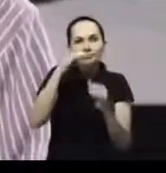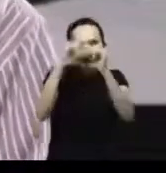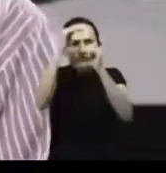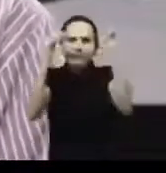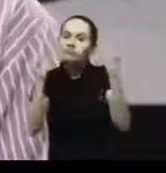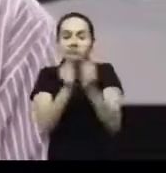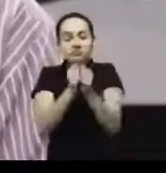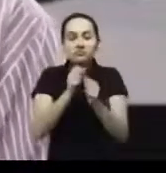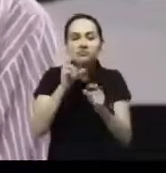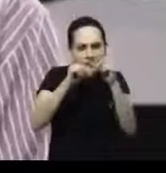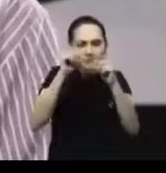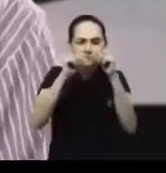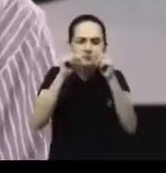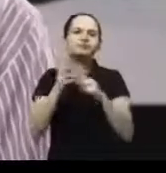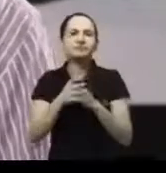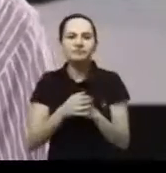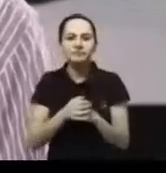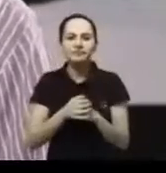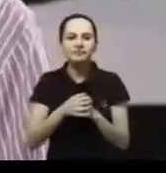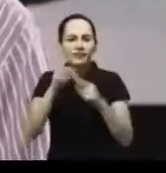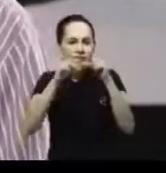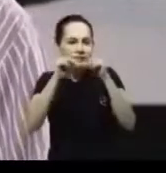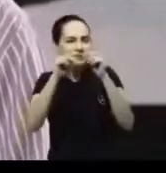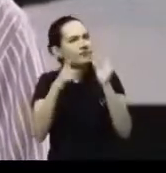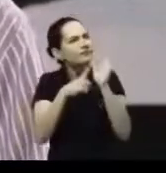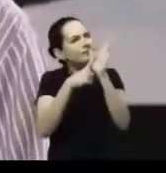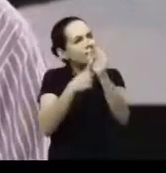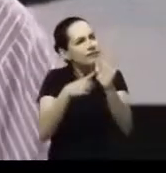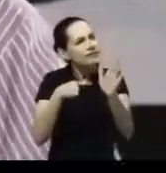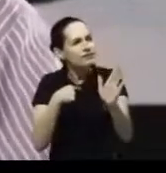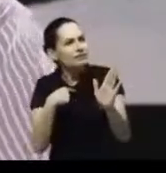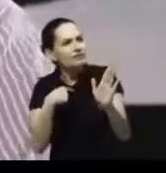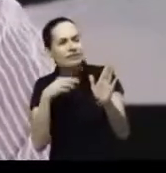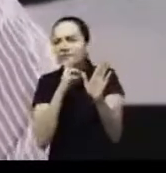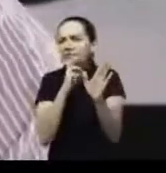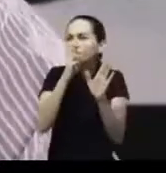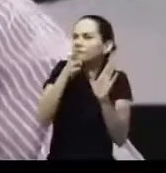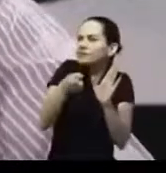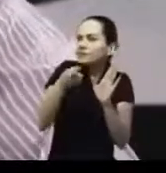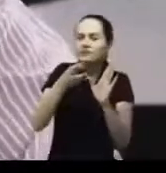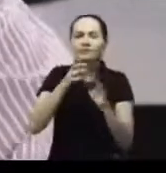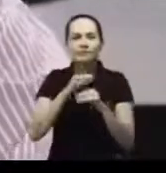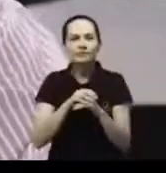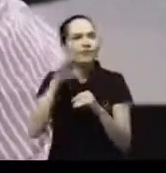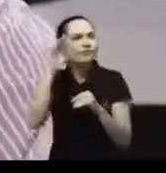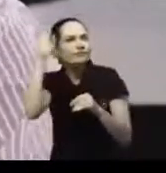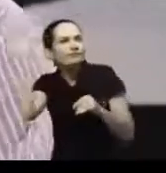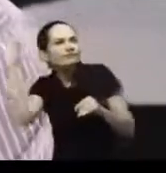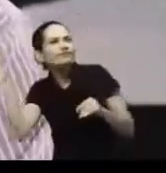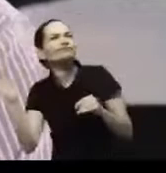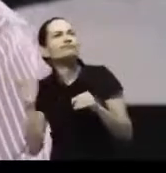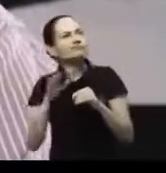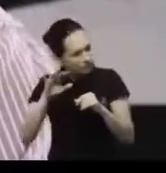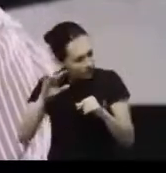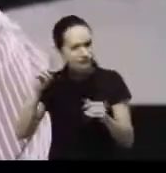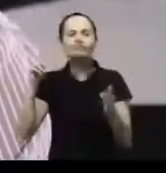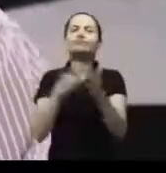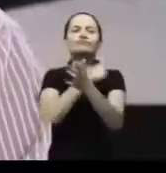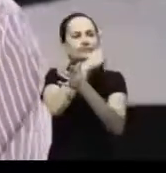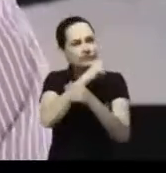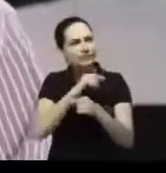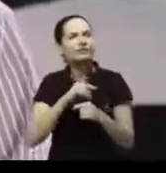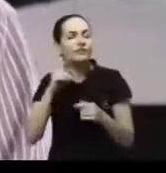Mercedes para mim ela representa hoje realização é porque eu consegui me tornar uma pessoa realizada